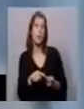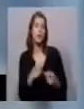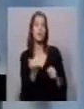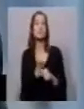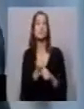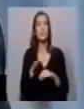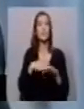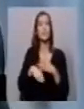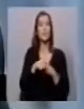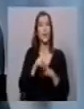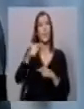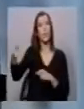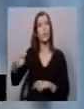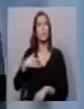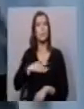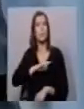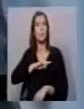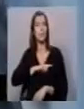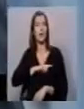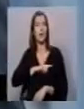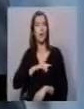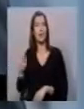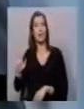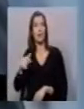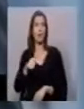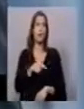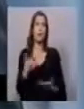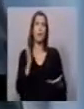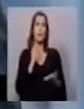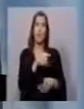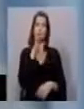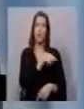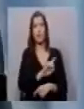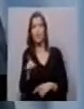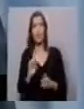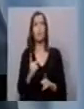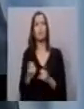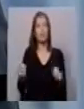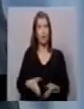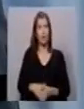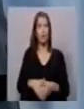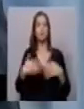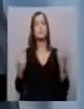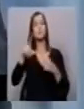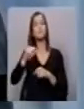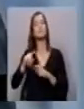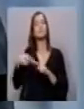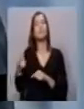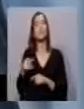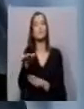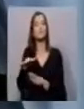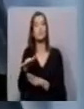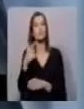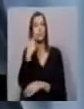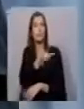prestados por outras empresas privadas e que podiam ser prestados por trabalhadores da administração pública. Então, e nomeadamente, outro tipo de situações que